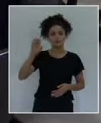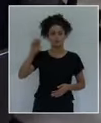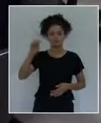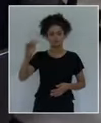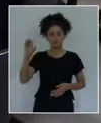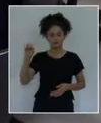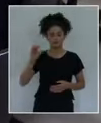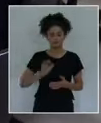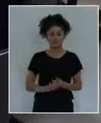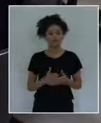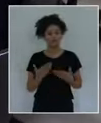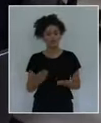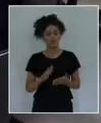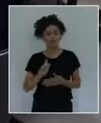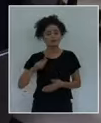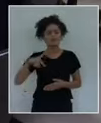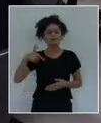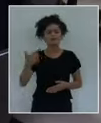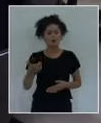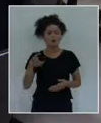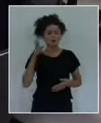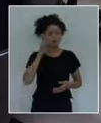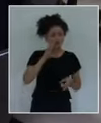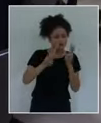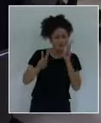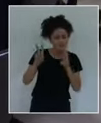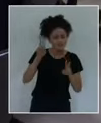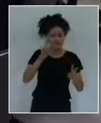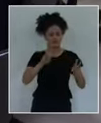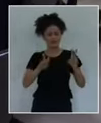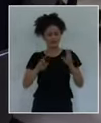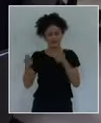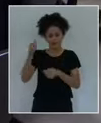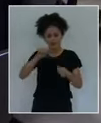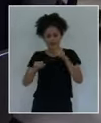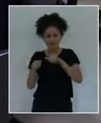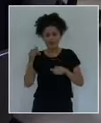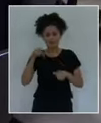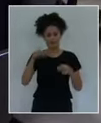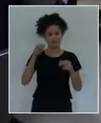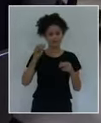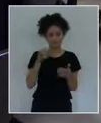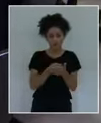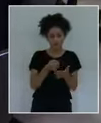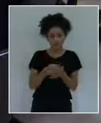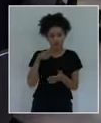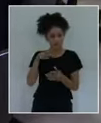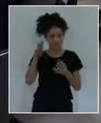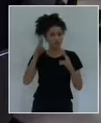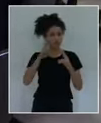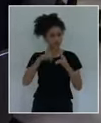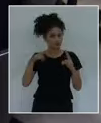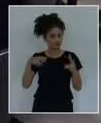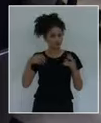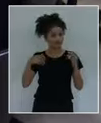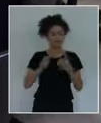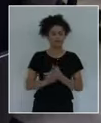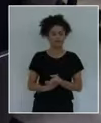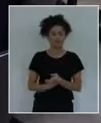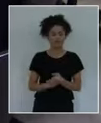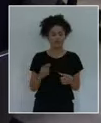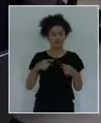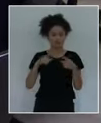Cientifico-lhe que, após o julgamento das contas pela Egrégia Câmara Municipal, consoante do disposto do artigo 44